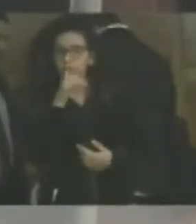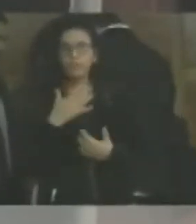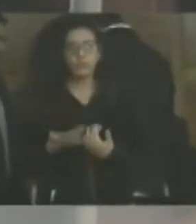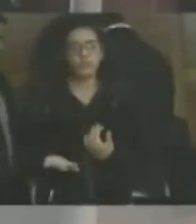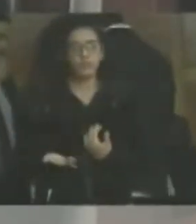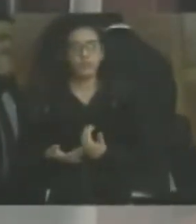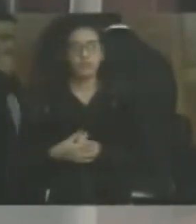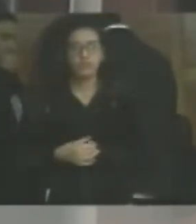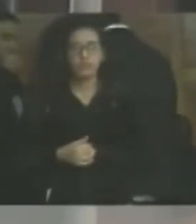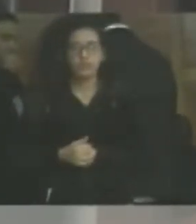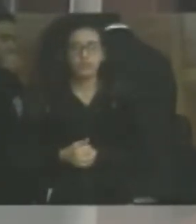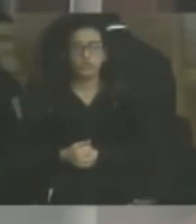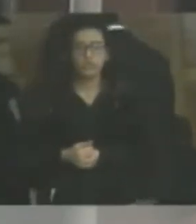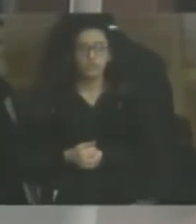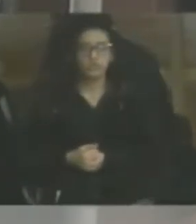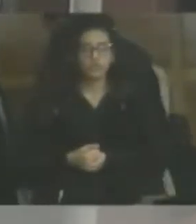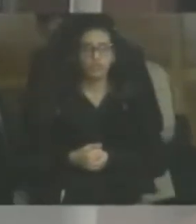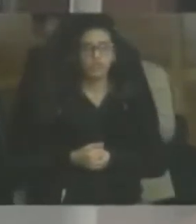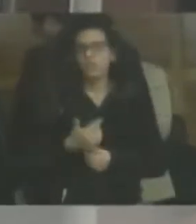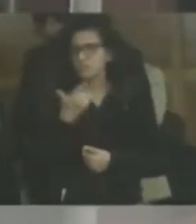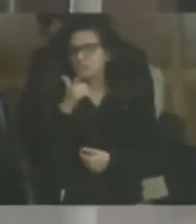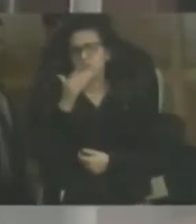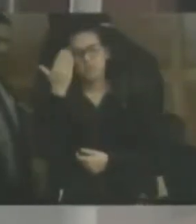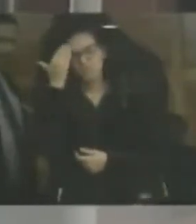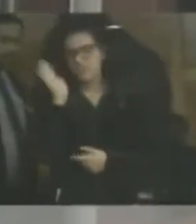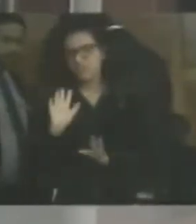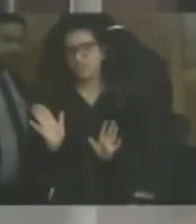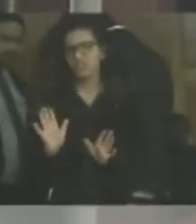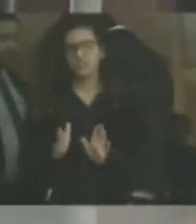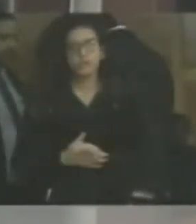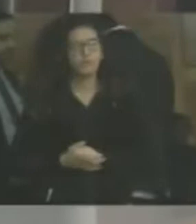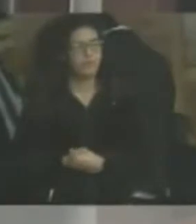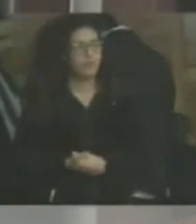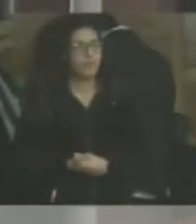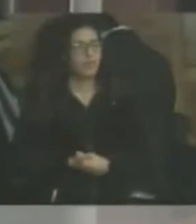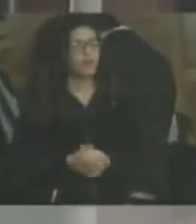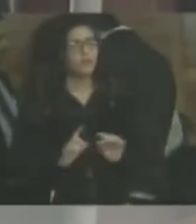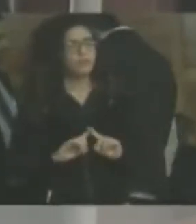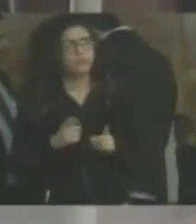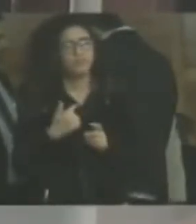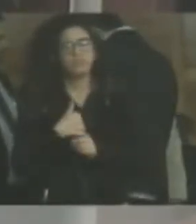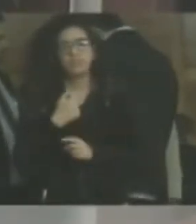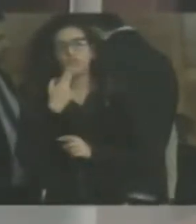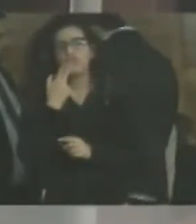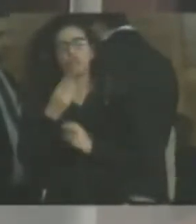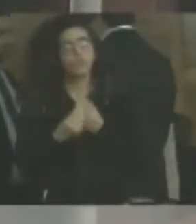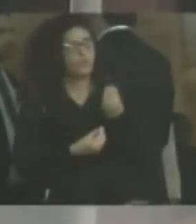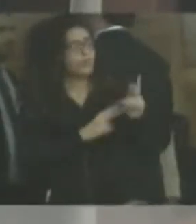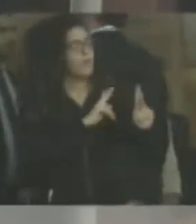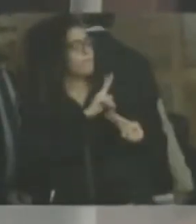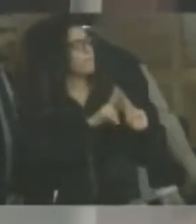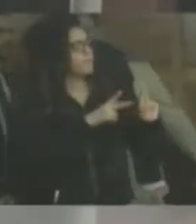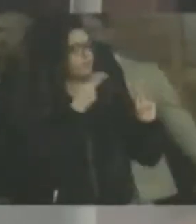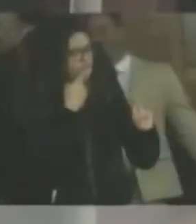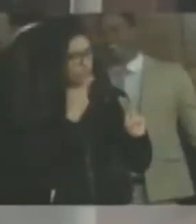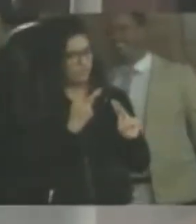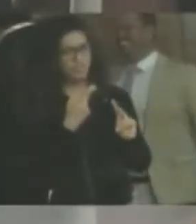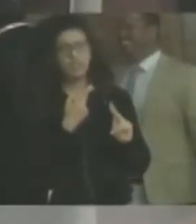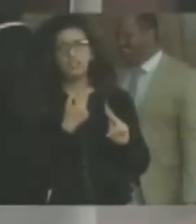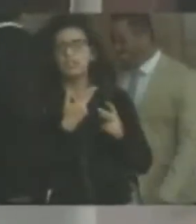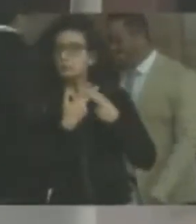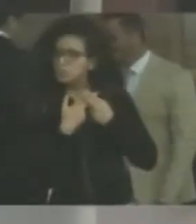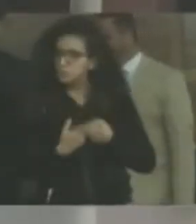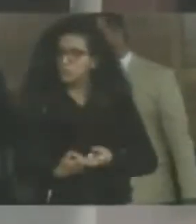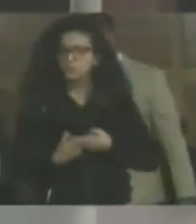não aguenta, não suporta. Eu não entendo muito bem disso, não, gente. Pois mas é. Eu vou falar igual o povo fala mesmo. Não